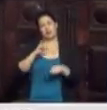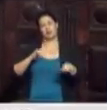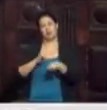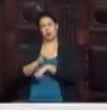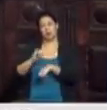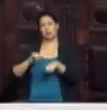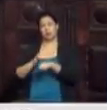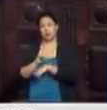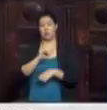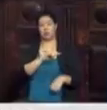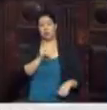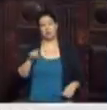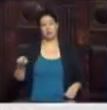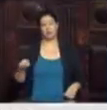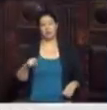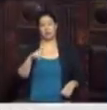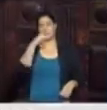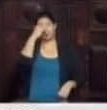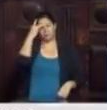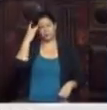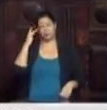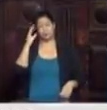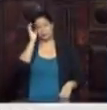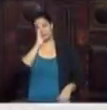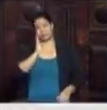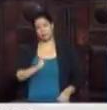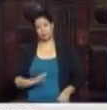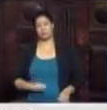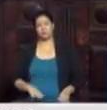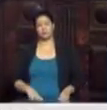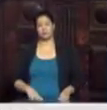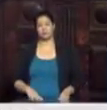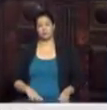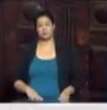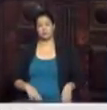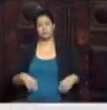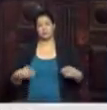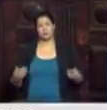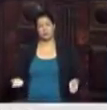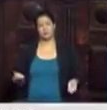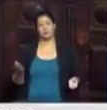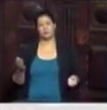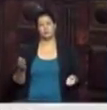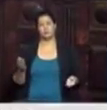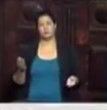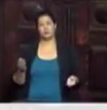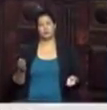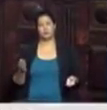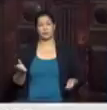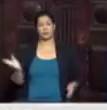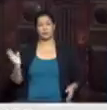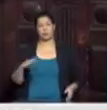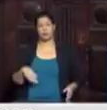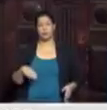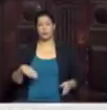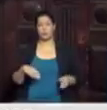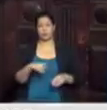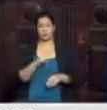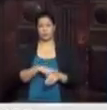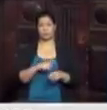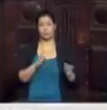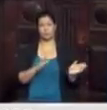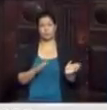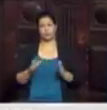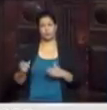brasileiro. E aí vem o período petista com Lula Dilma, que se de um lado